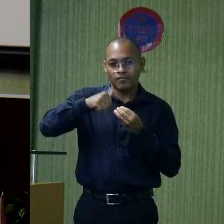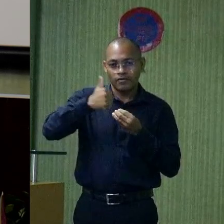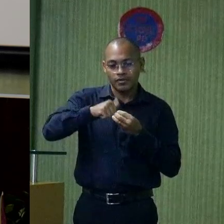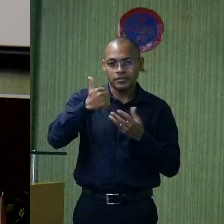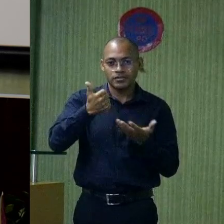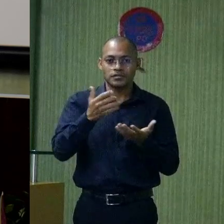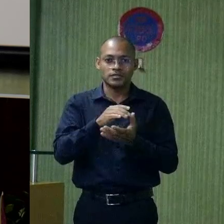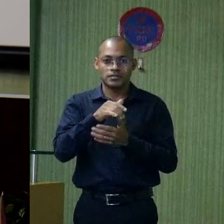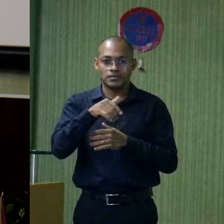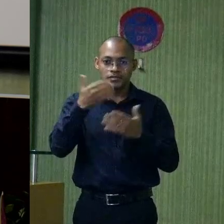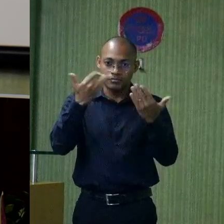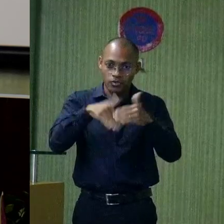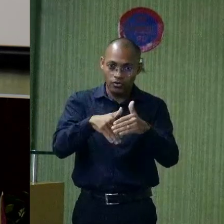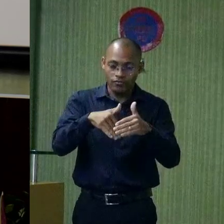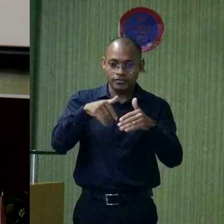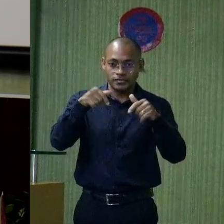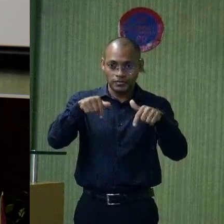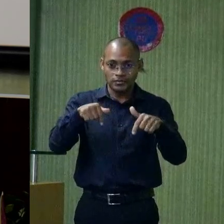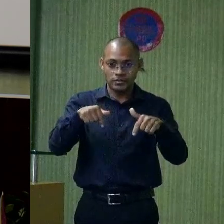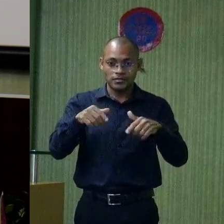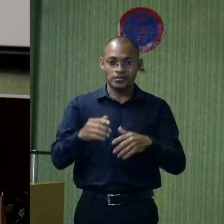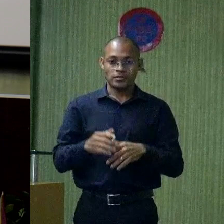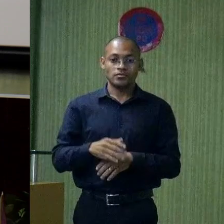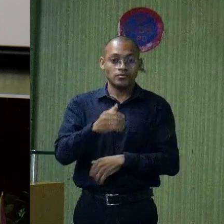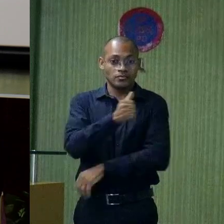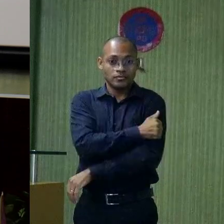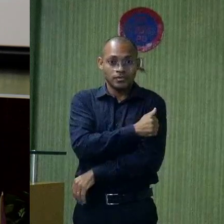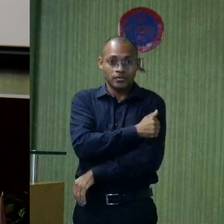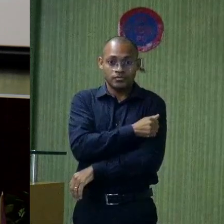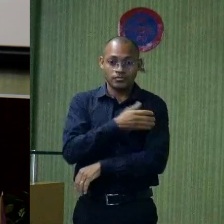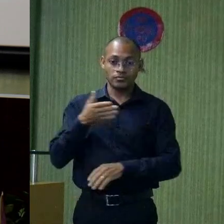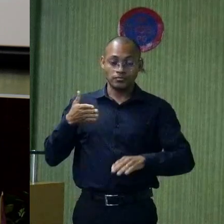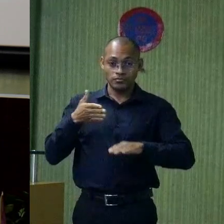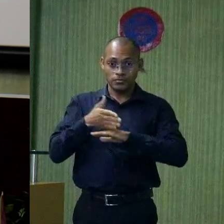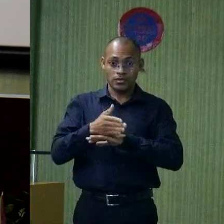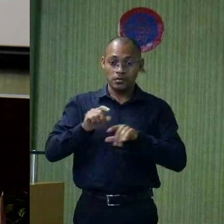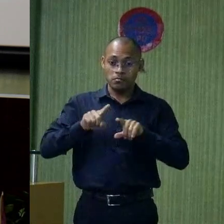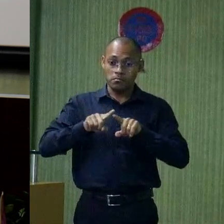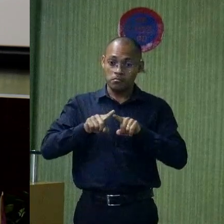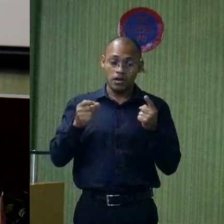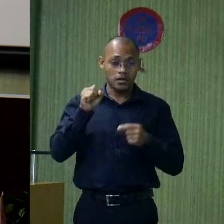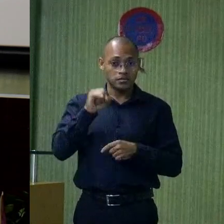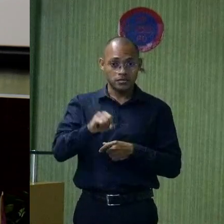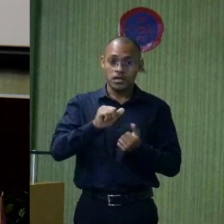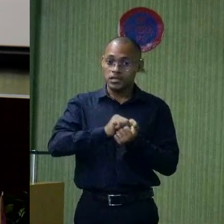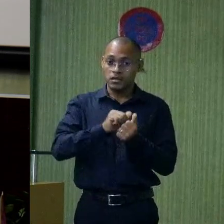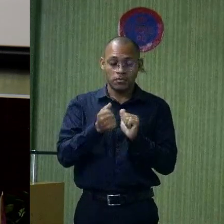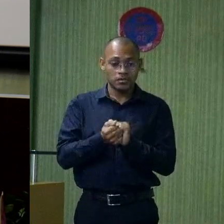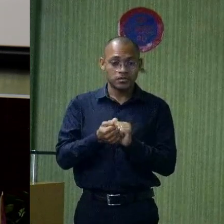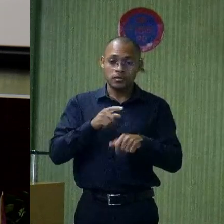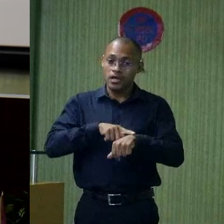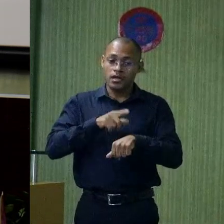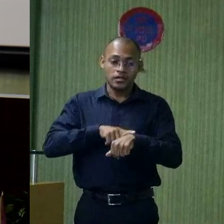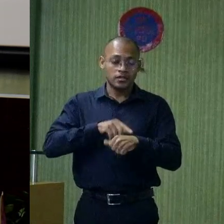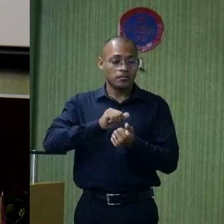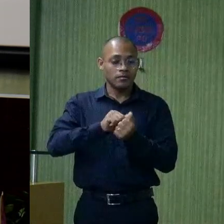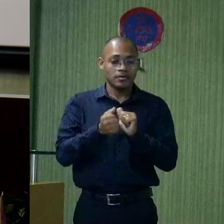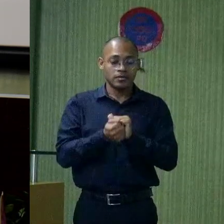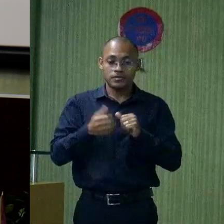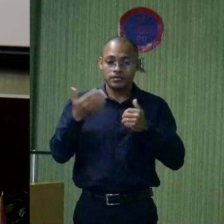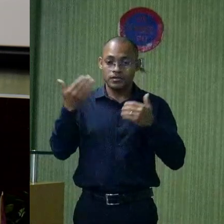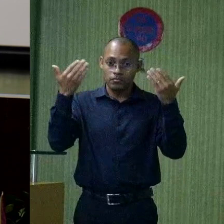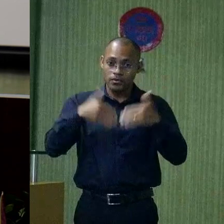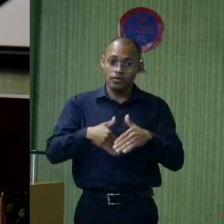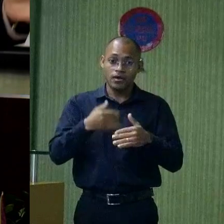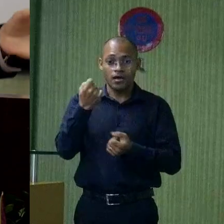daqui eles entram mas não havendo adaptações necess áreas o tempo e adaptação da prova às vezes